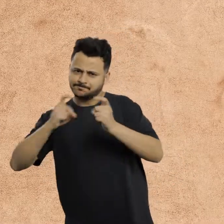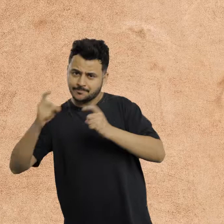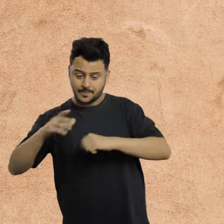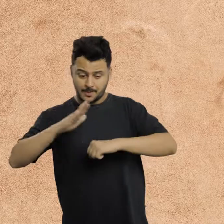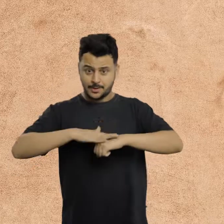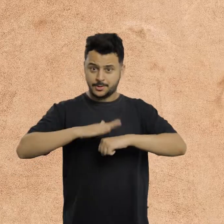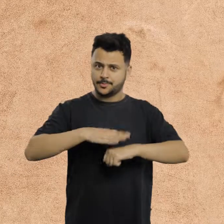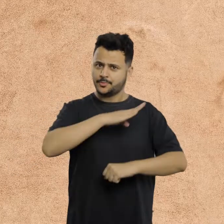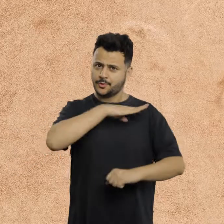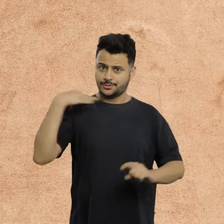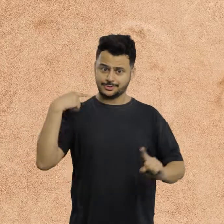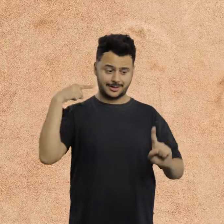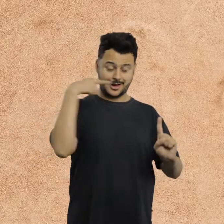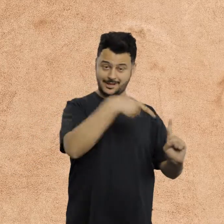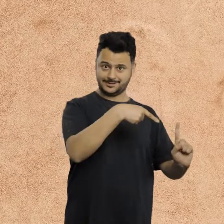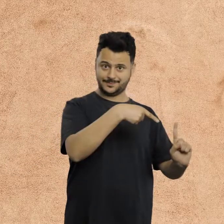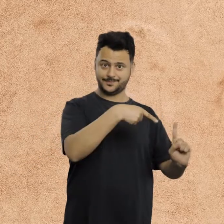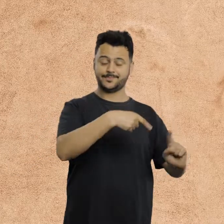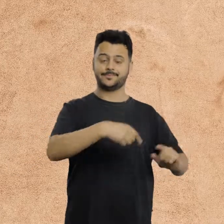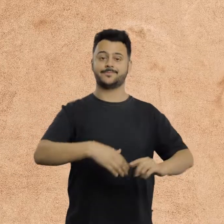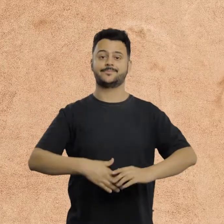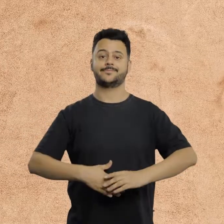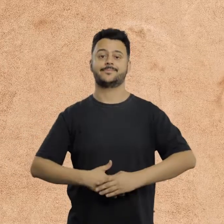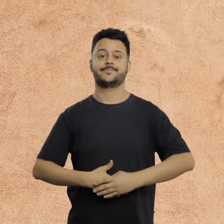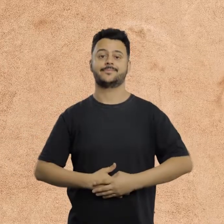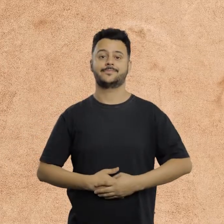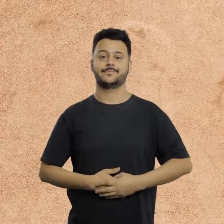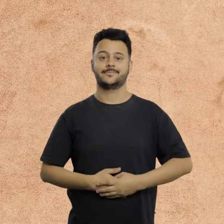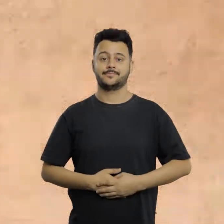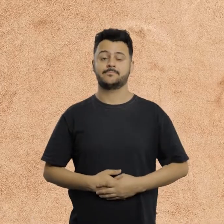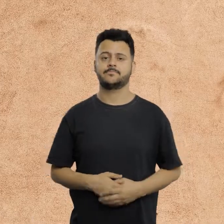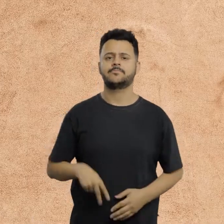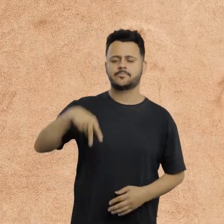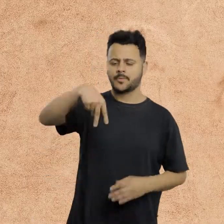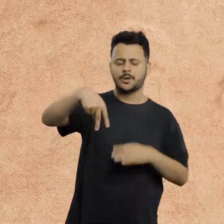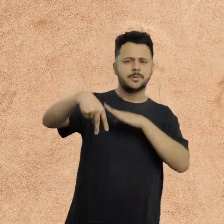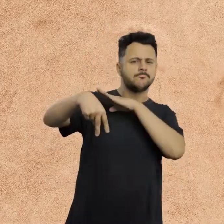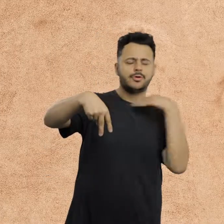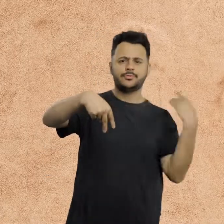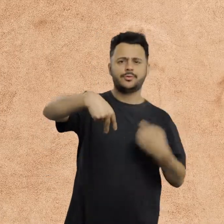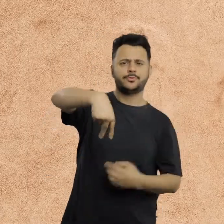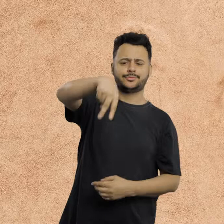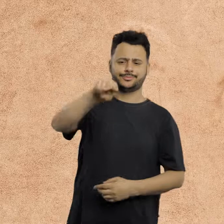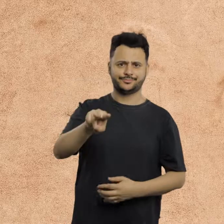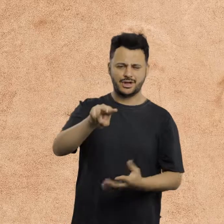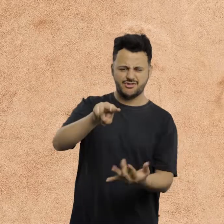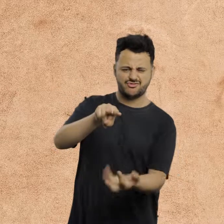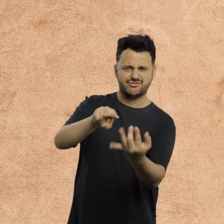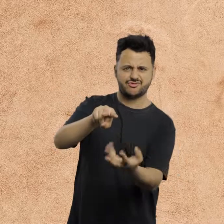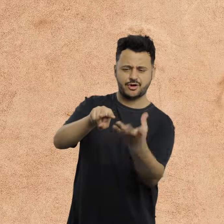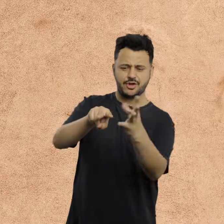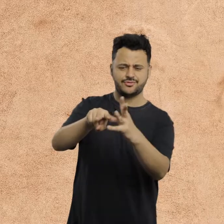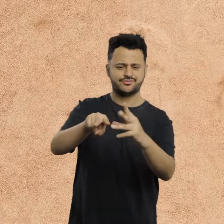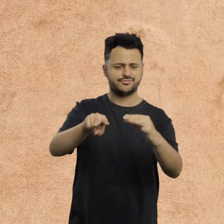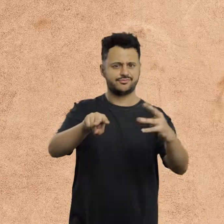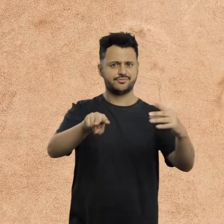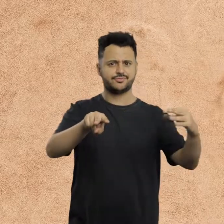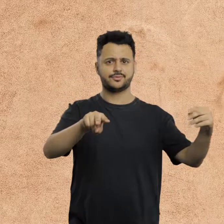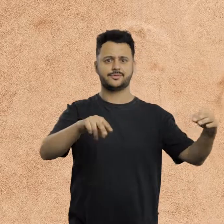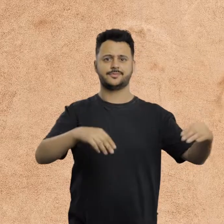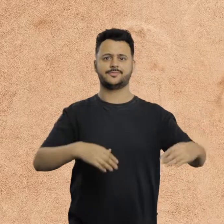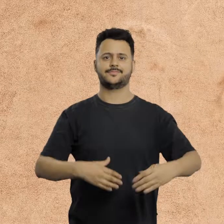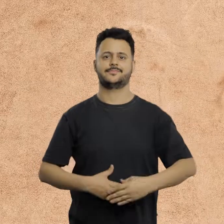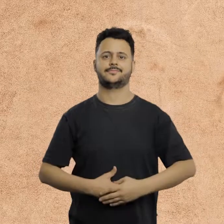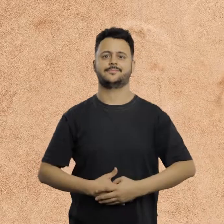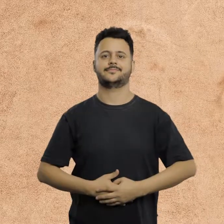Execução. Realização de uma sentença de morte. Cremação. Queimar um corpo até